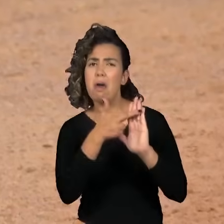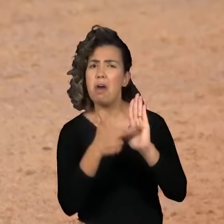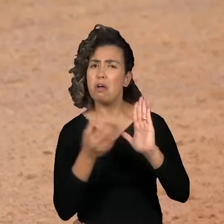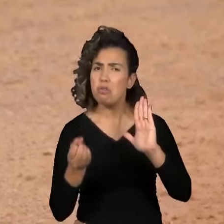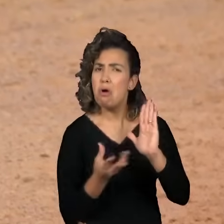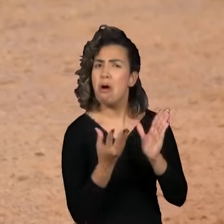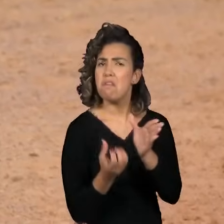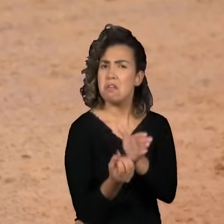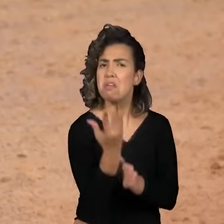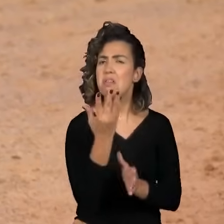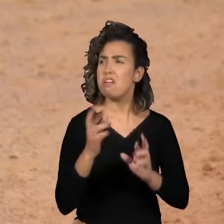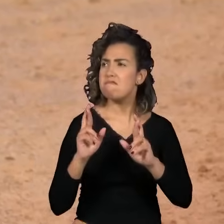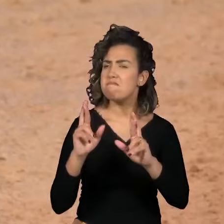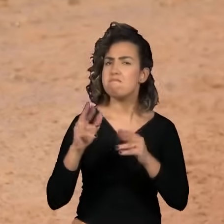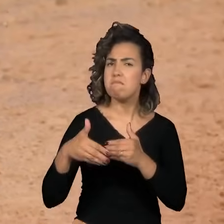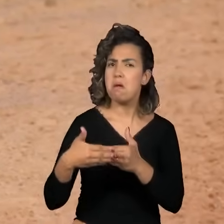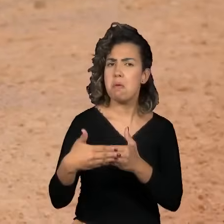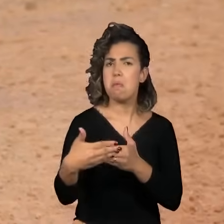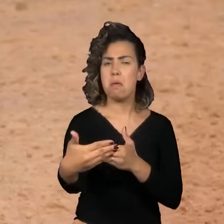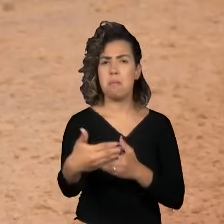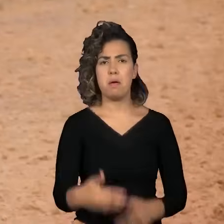infralegais.